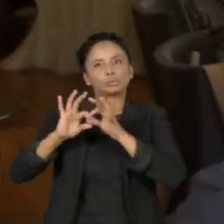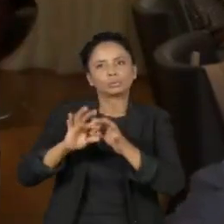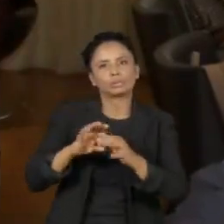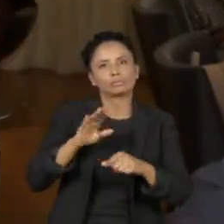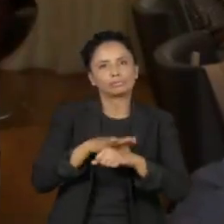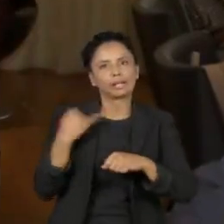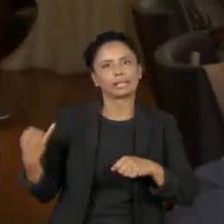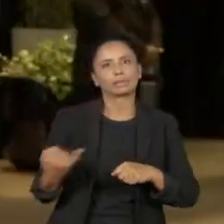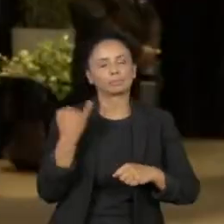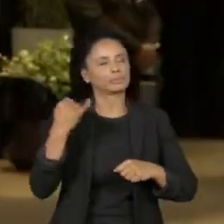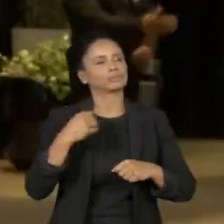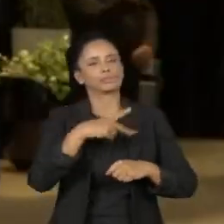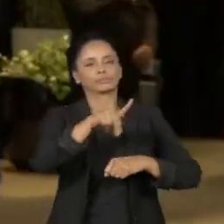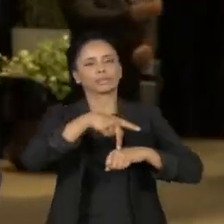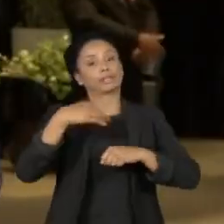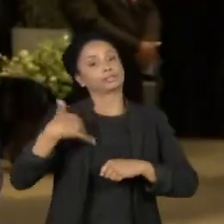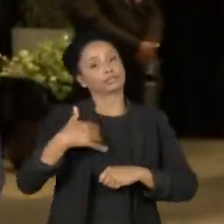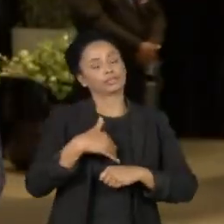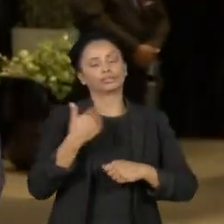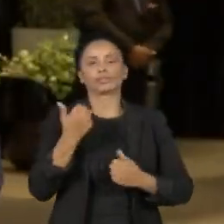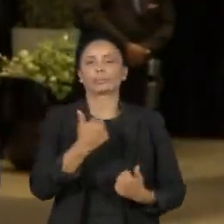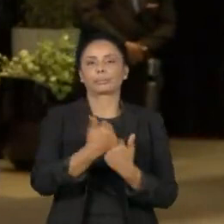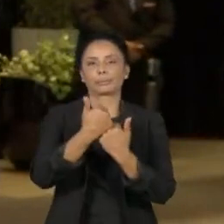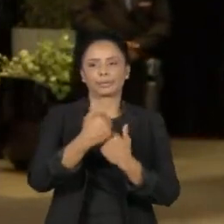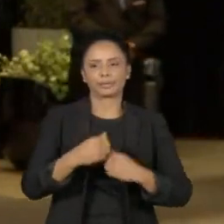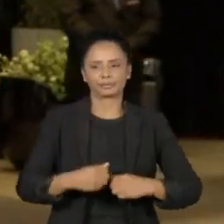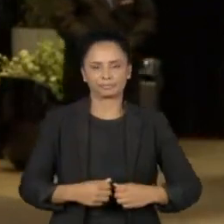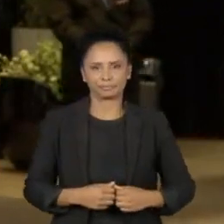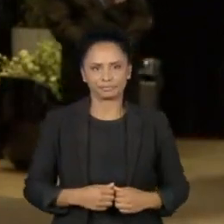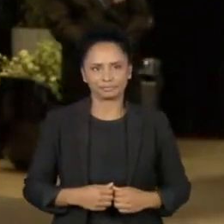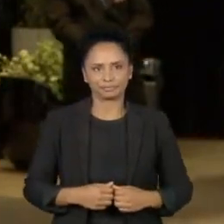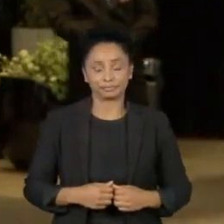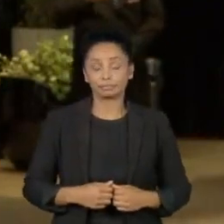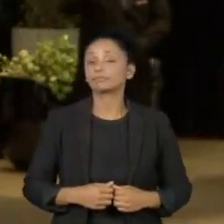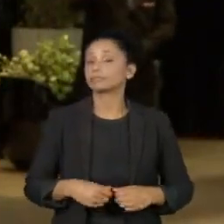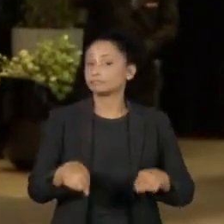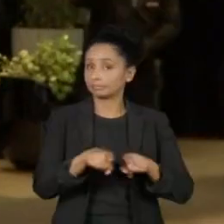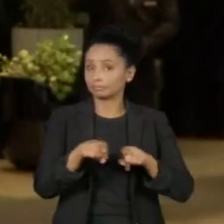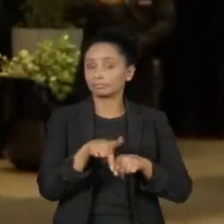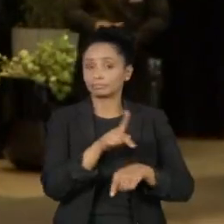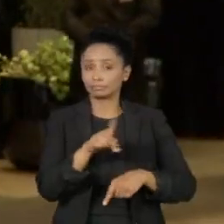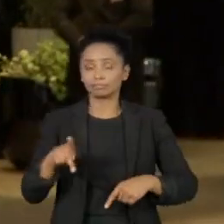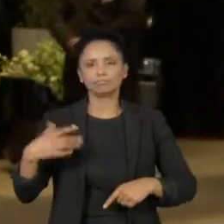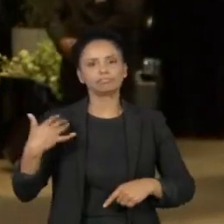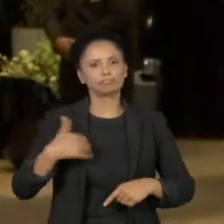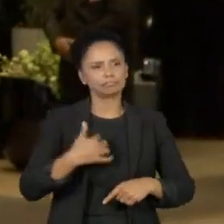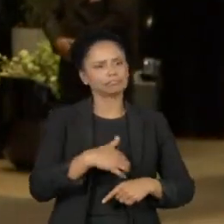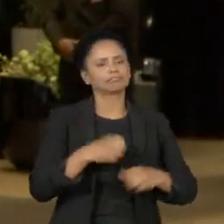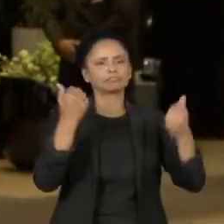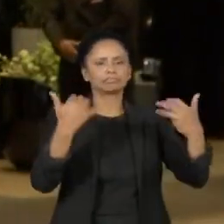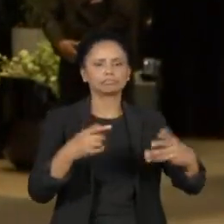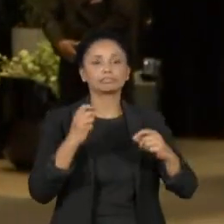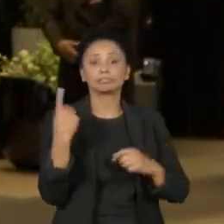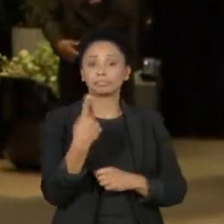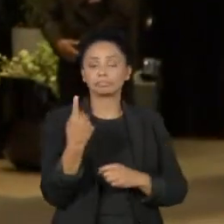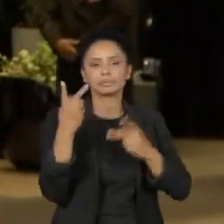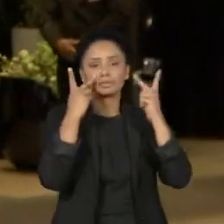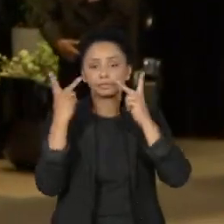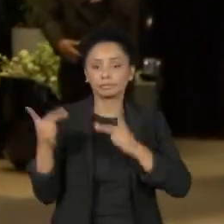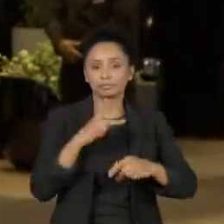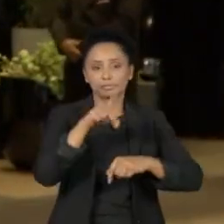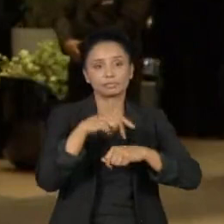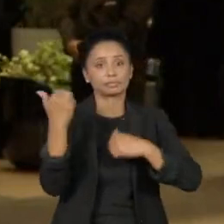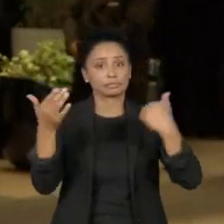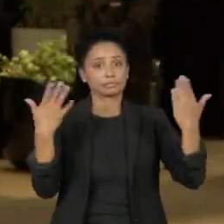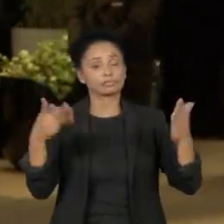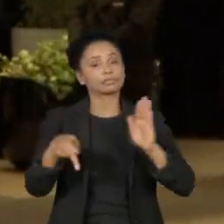interno en la Argentina. Na entrevista, o presidente Alberto Fernández disse ainda que a primeira visita internacional de Lula será na